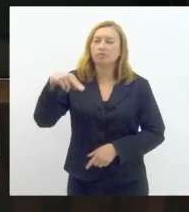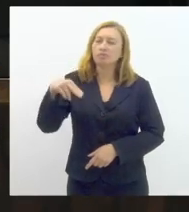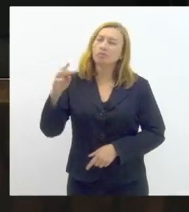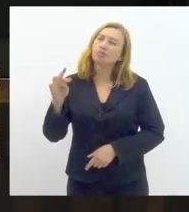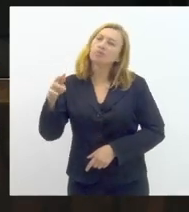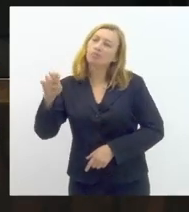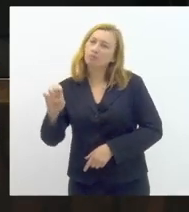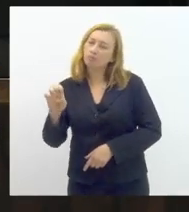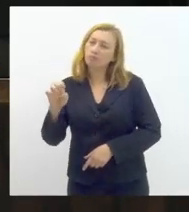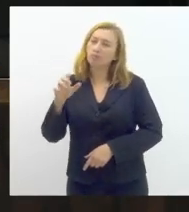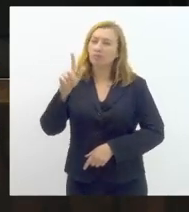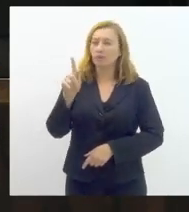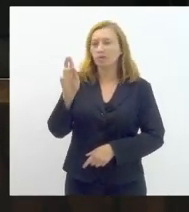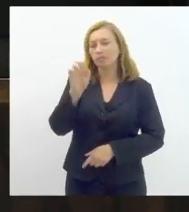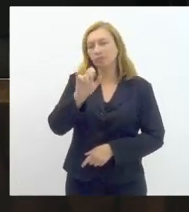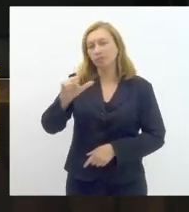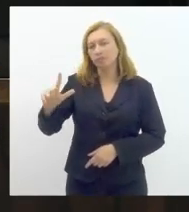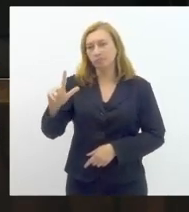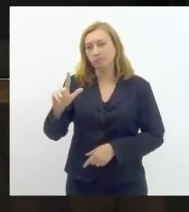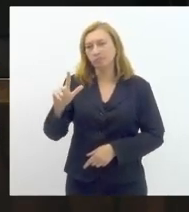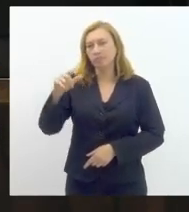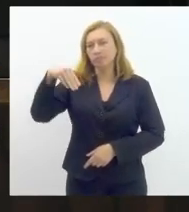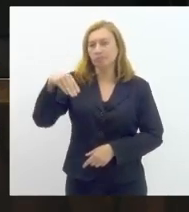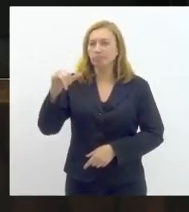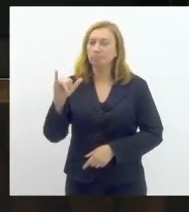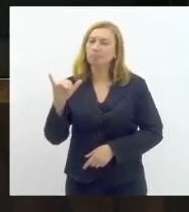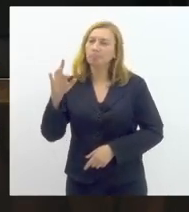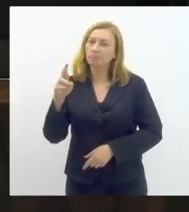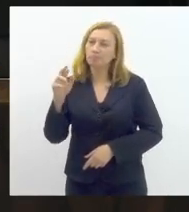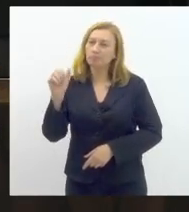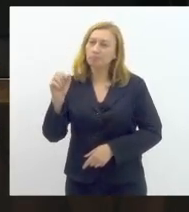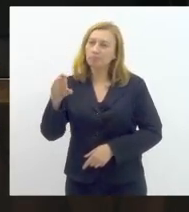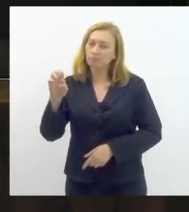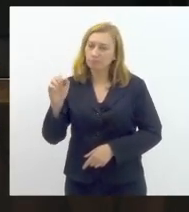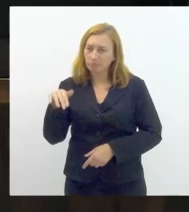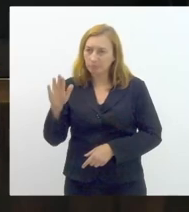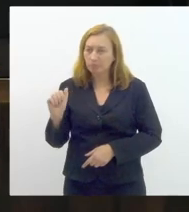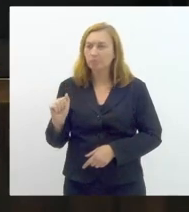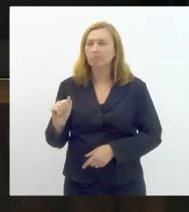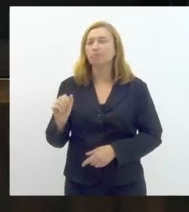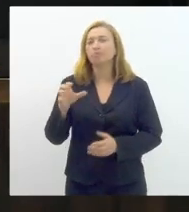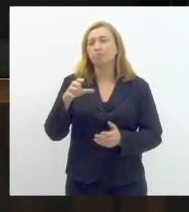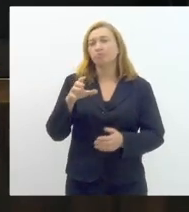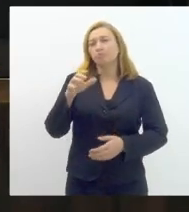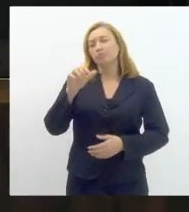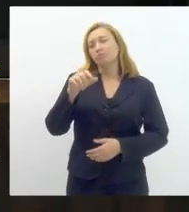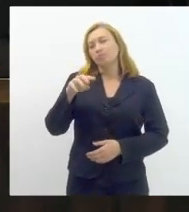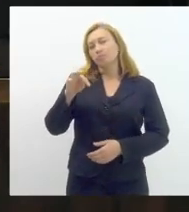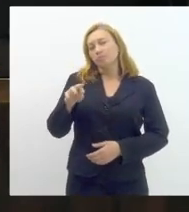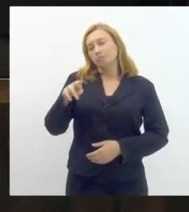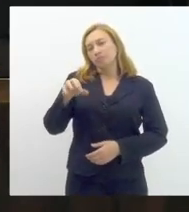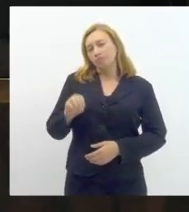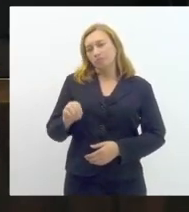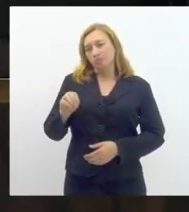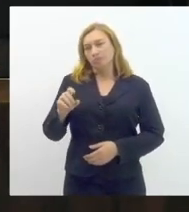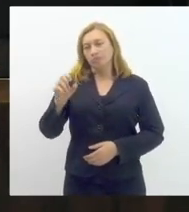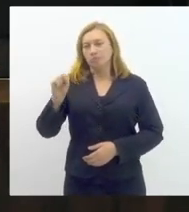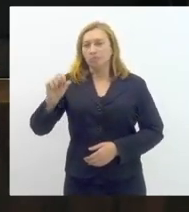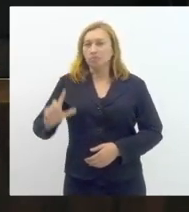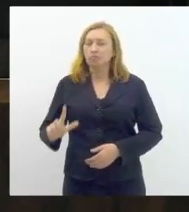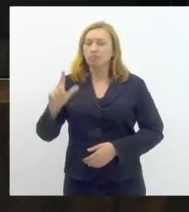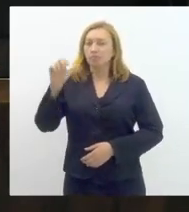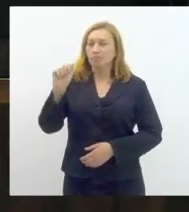Noroeste, Gabriel Matos, Miracema. Do Centro-Sul, Aline Vitória de